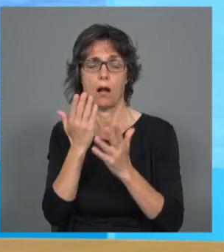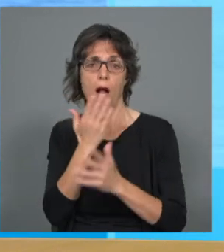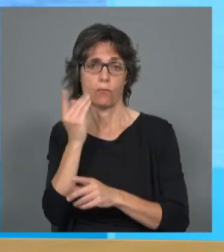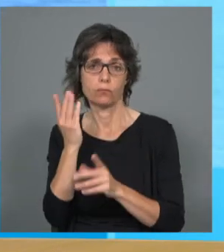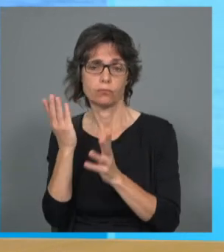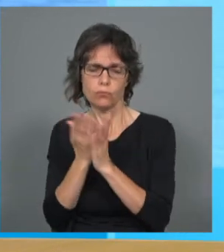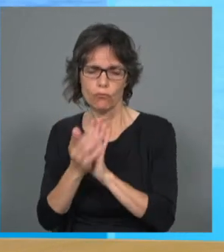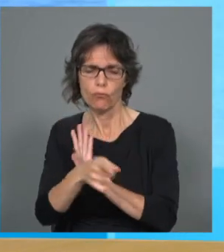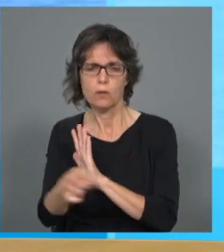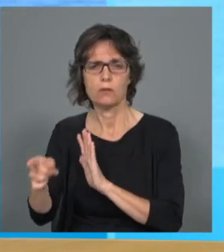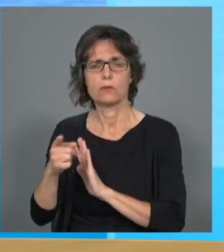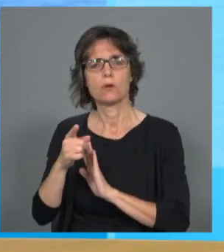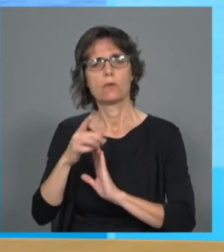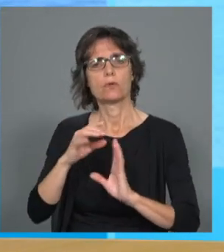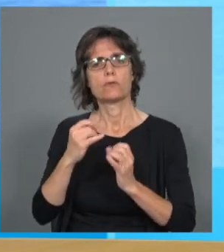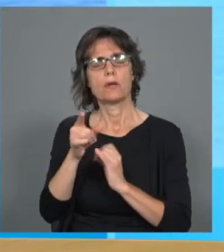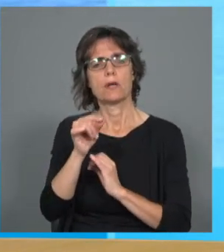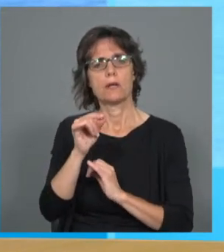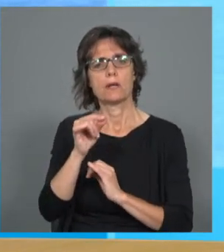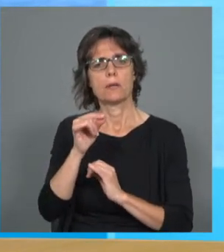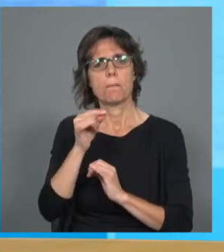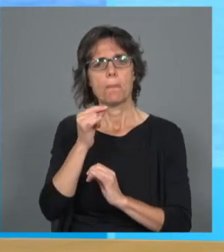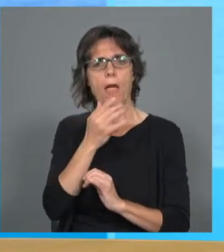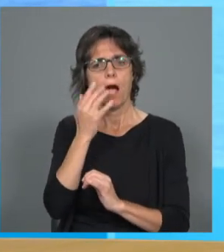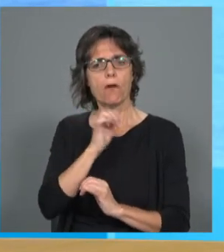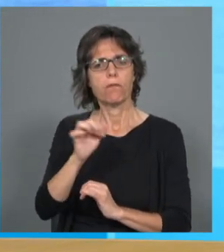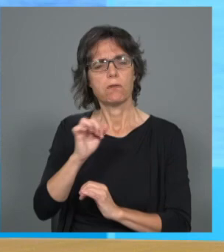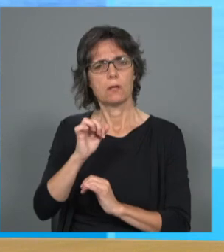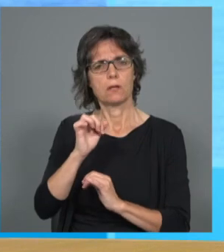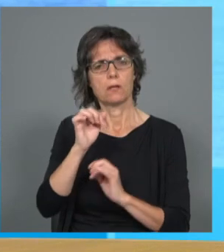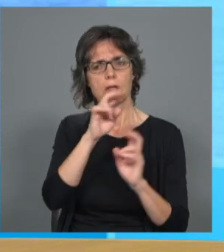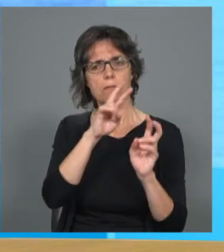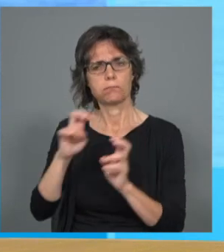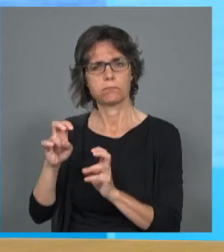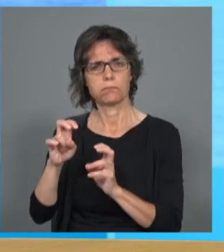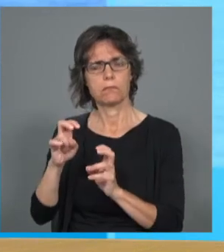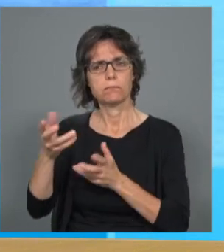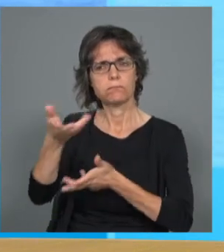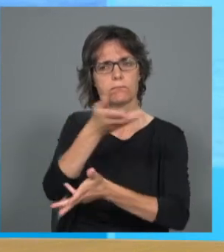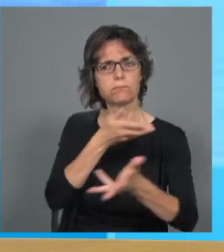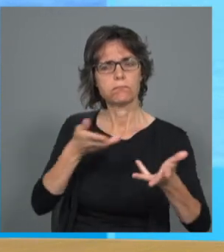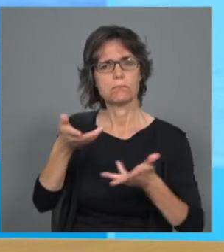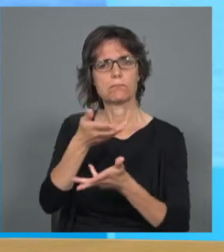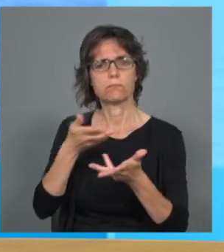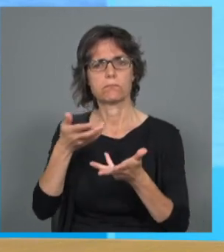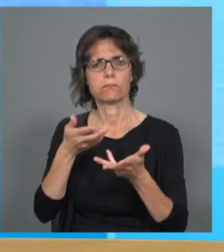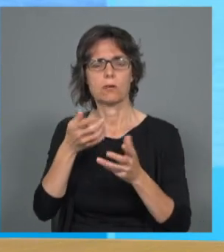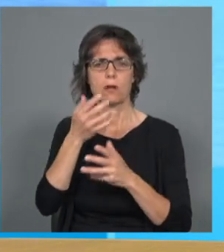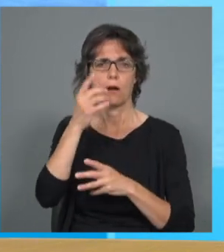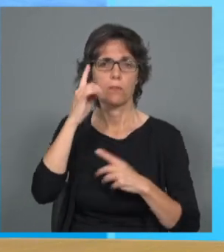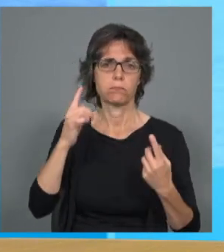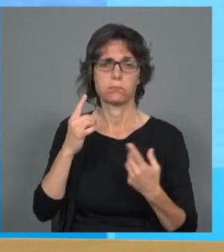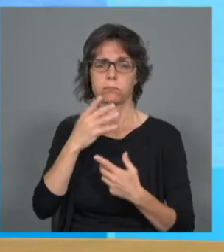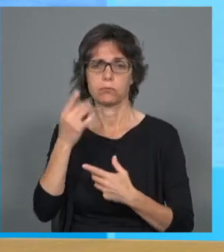podemos entrar no ambiente de uma sala de aula e de estarmos entre professores, alunos, profissionais de comunicação social,